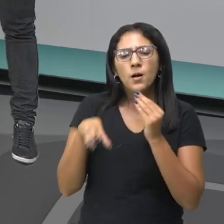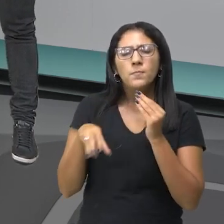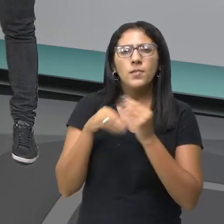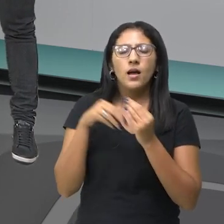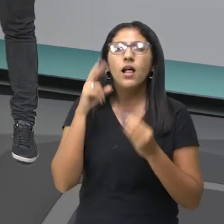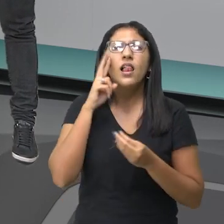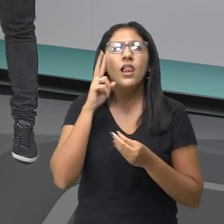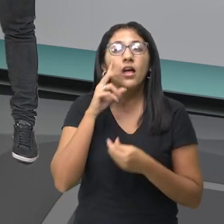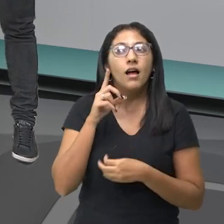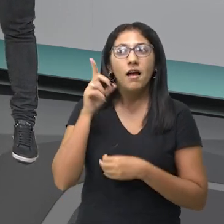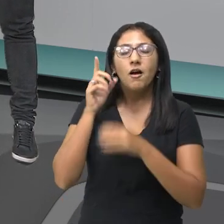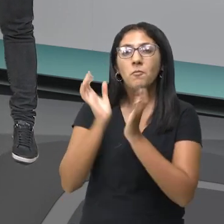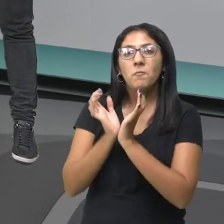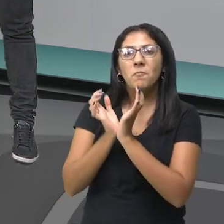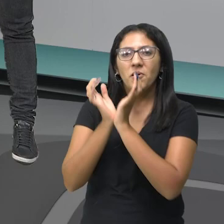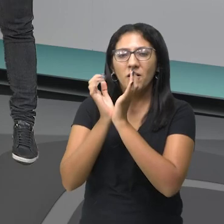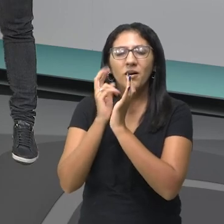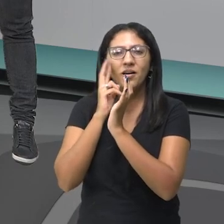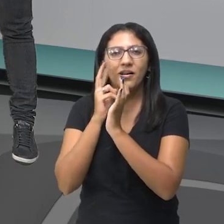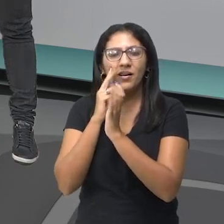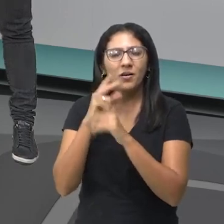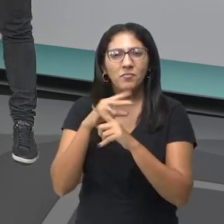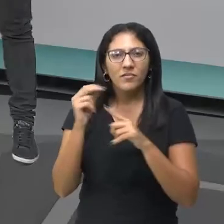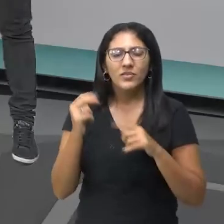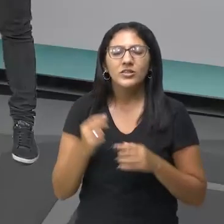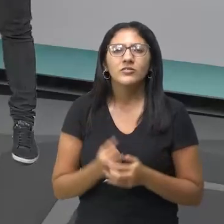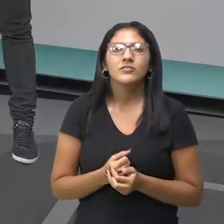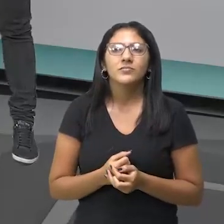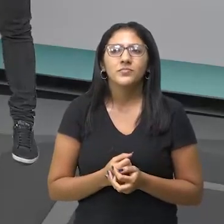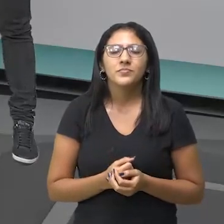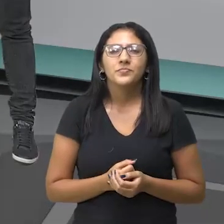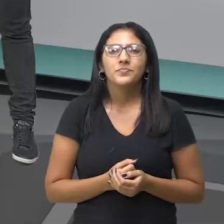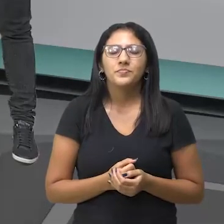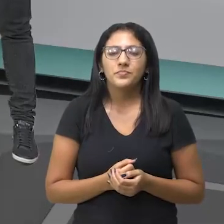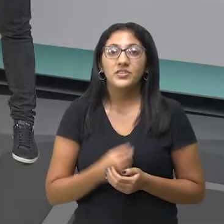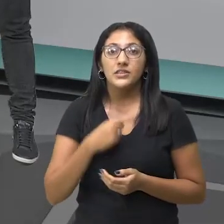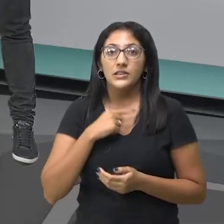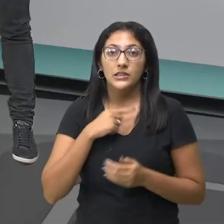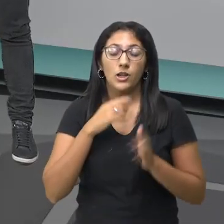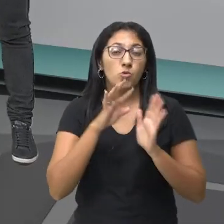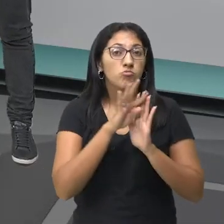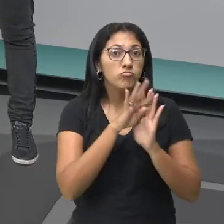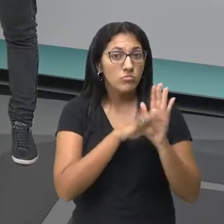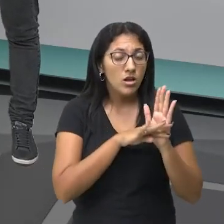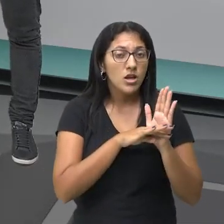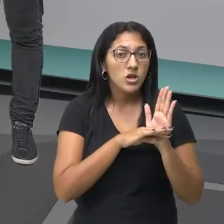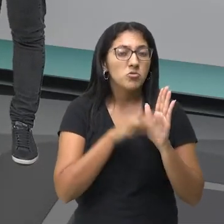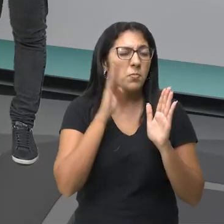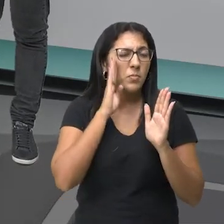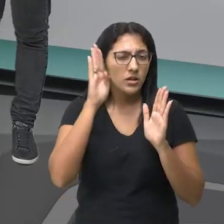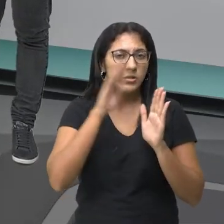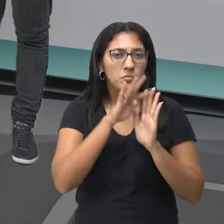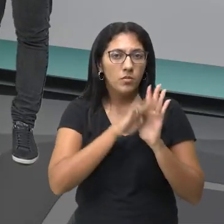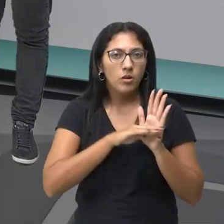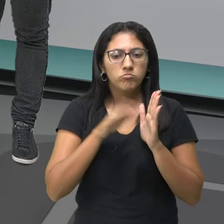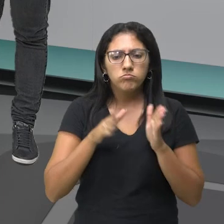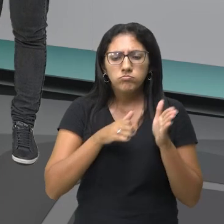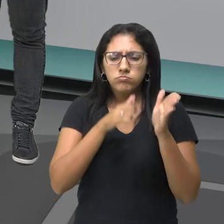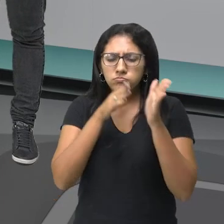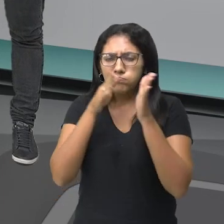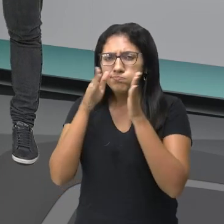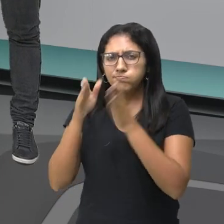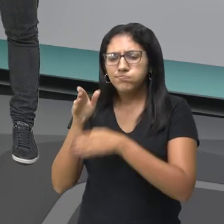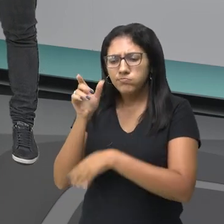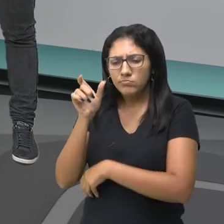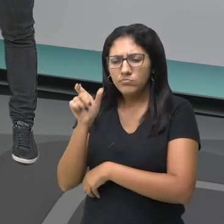que a premiação foi lá no Museu de Londres? Então, observem que eu tive um texto principal e nessa coluna aqui,